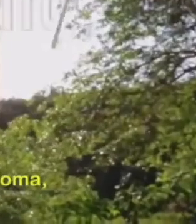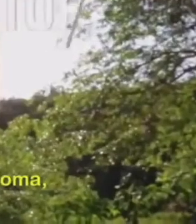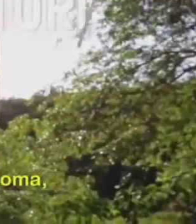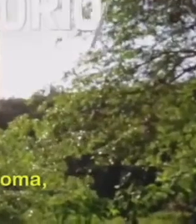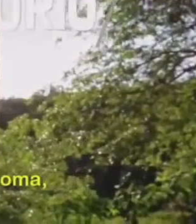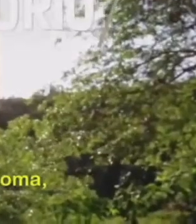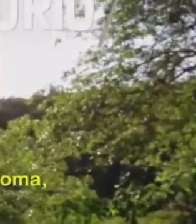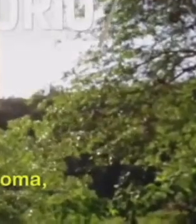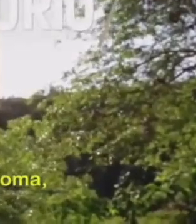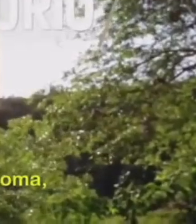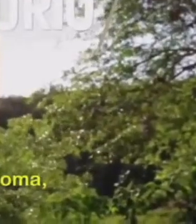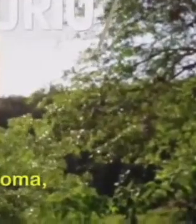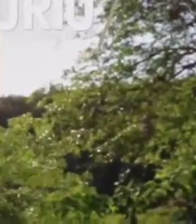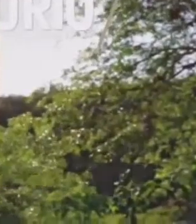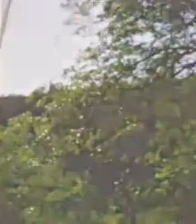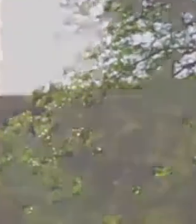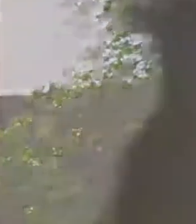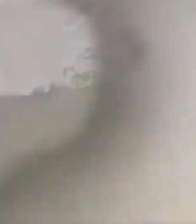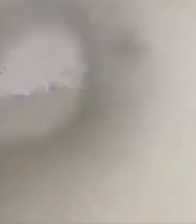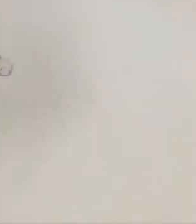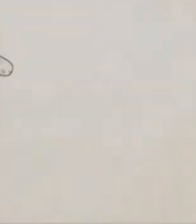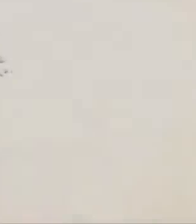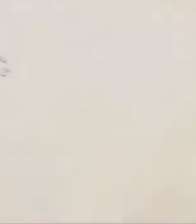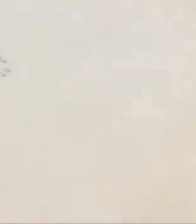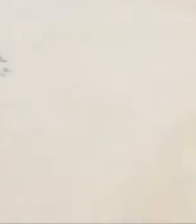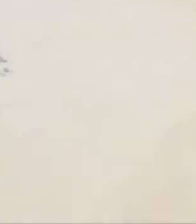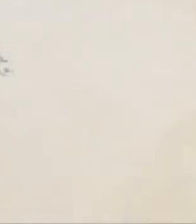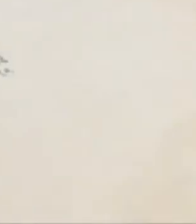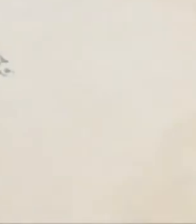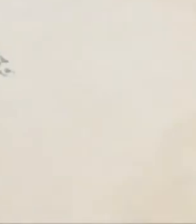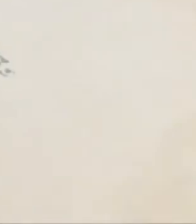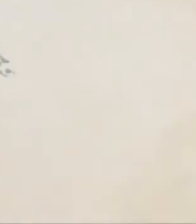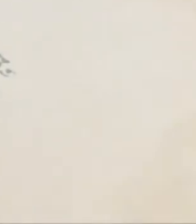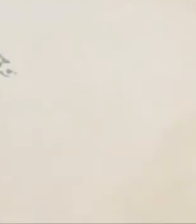esse bioma, que ele é exclusivo, que ele é único.